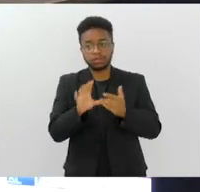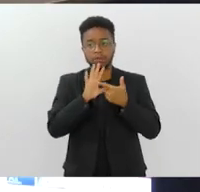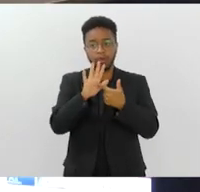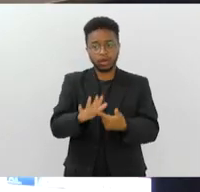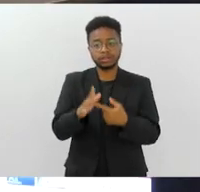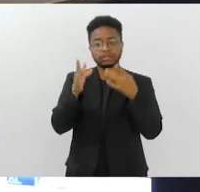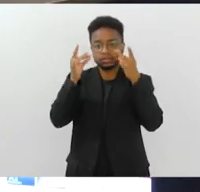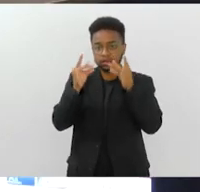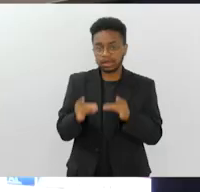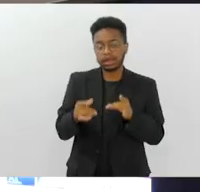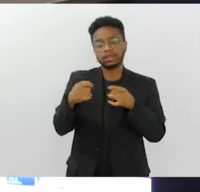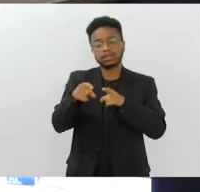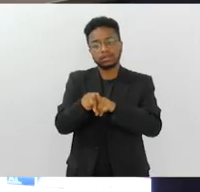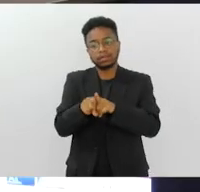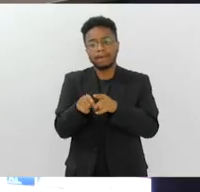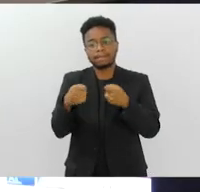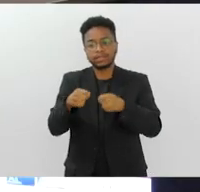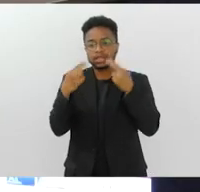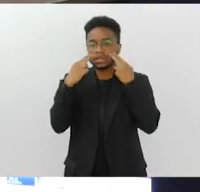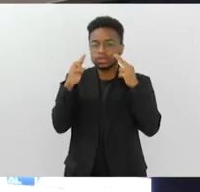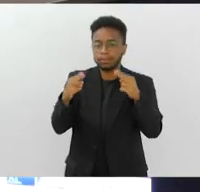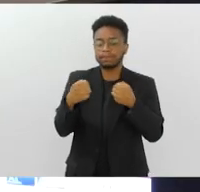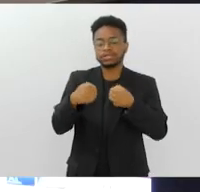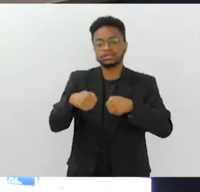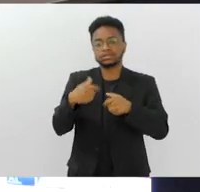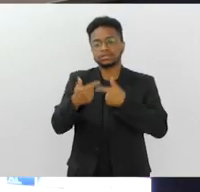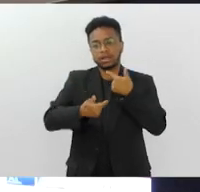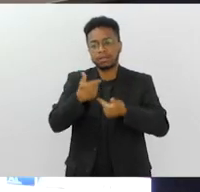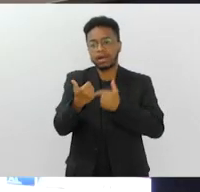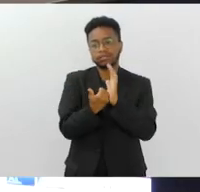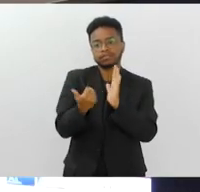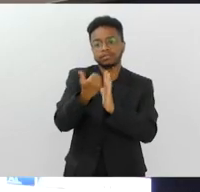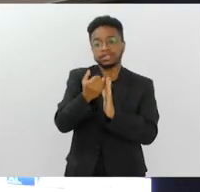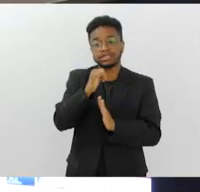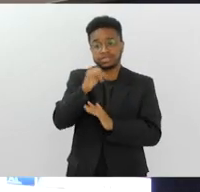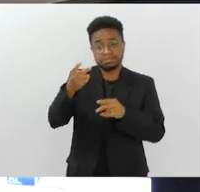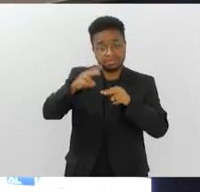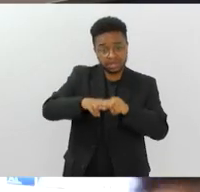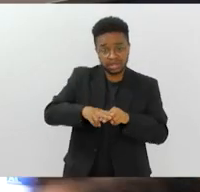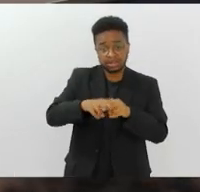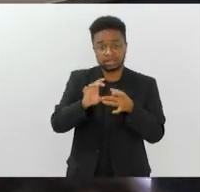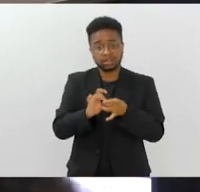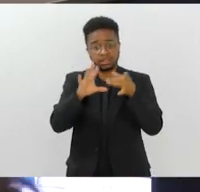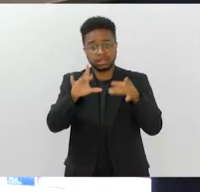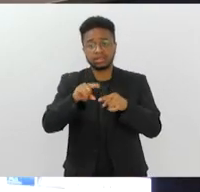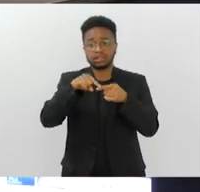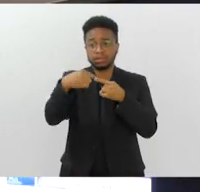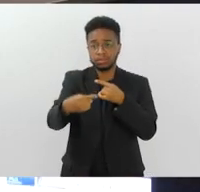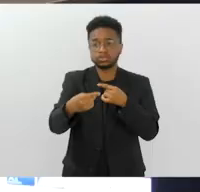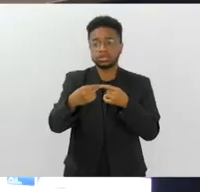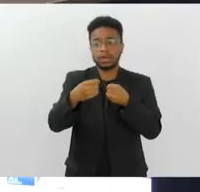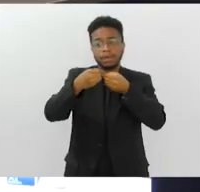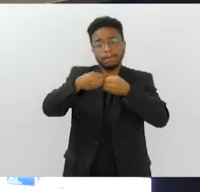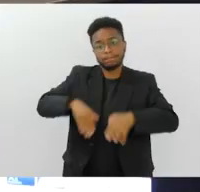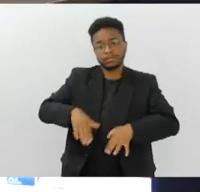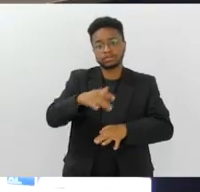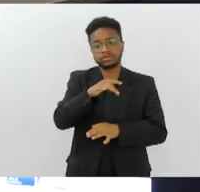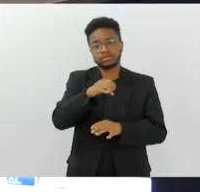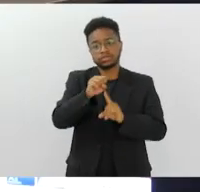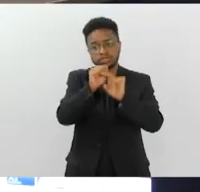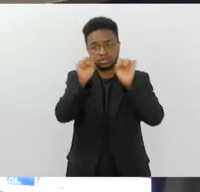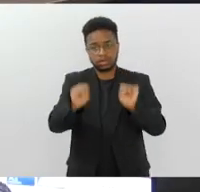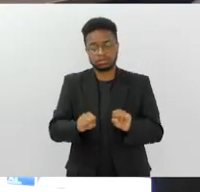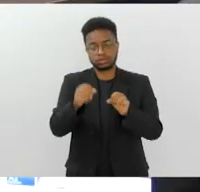testemunha você tem que ter um trabalho bem feito você não se vai prender vai soltar vai desmoralizar o sistema eh da